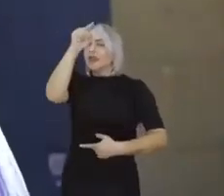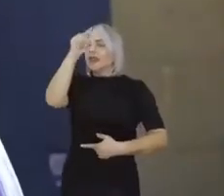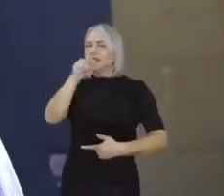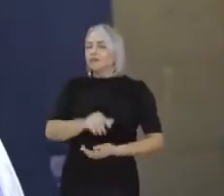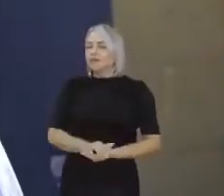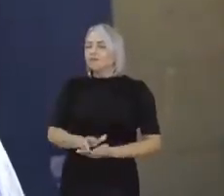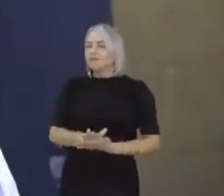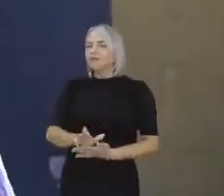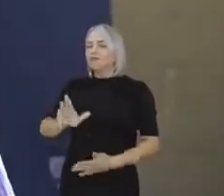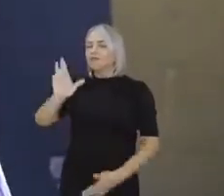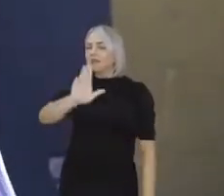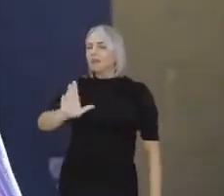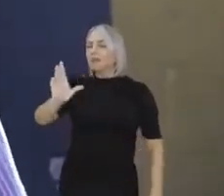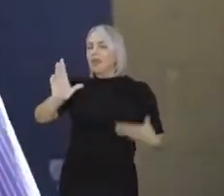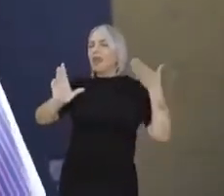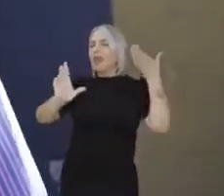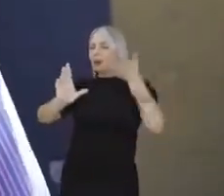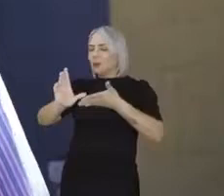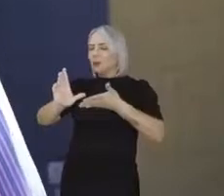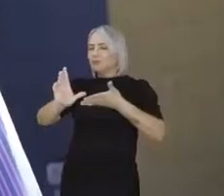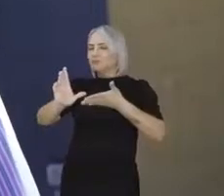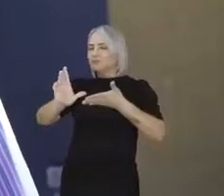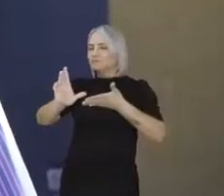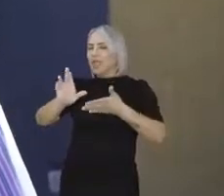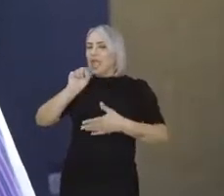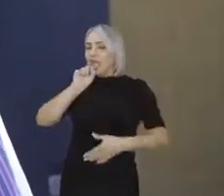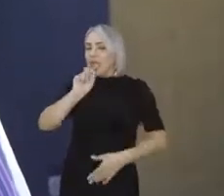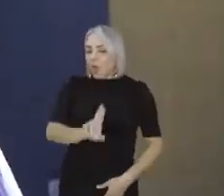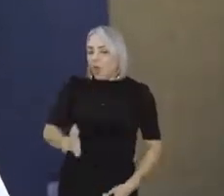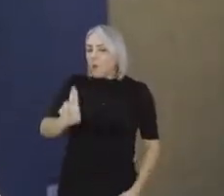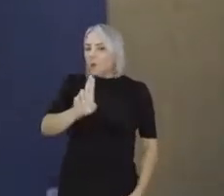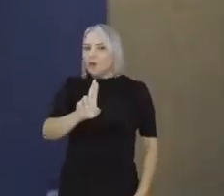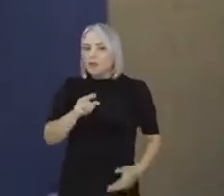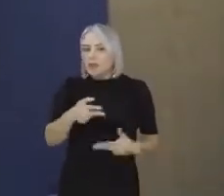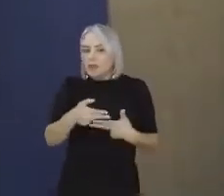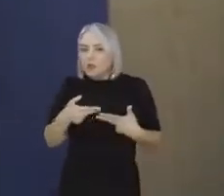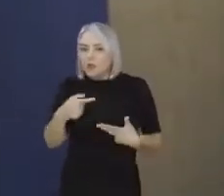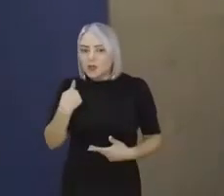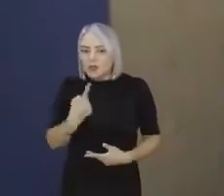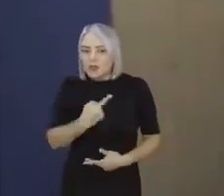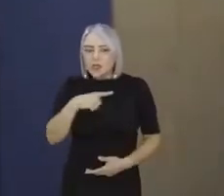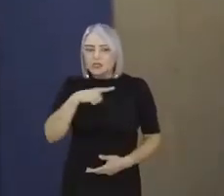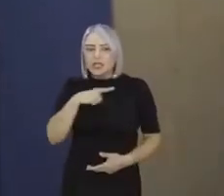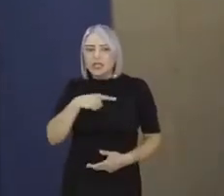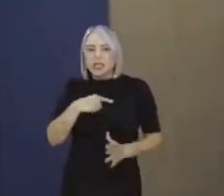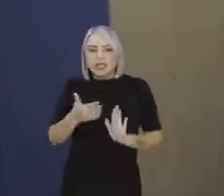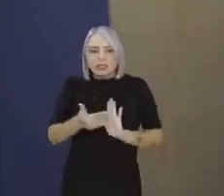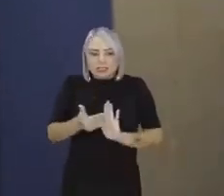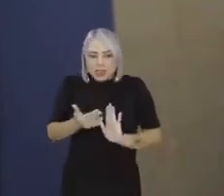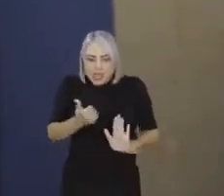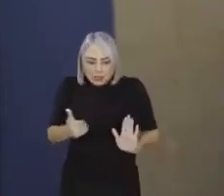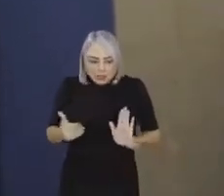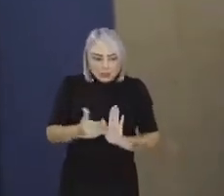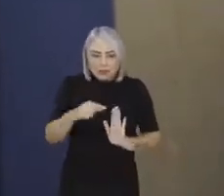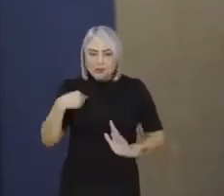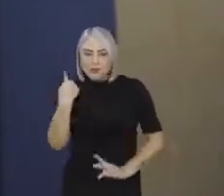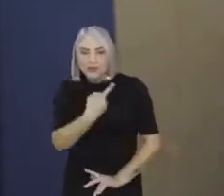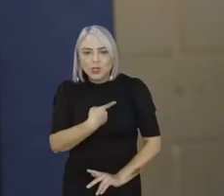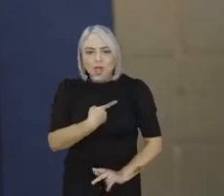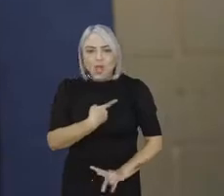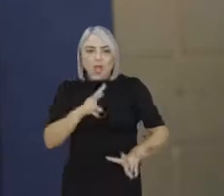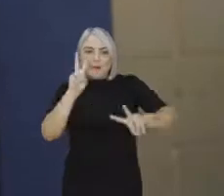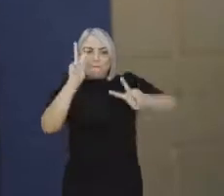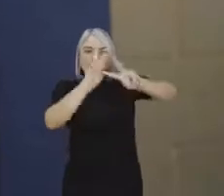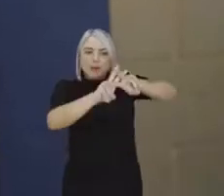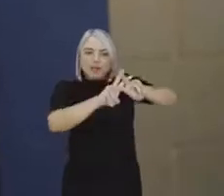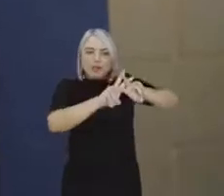a única coisa que nós temos. Tiraram tudo de nós. Prenderam a ideia. Mas